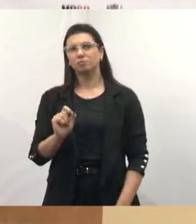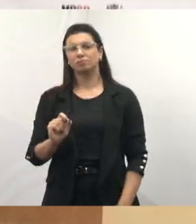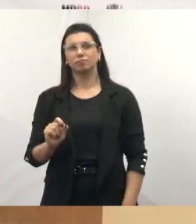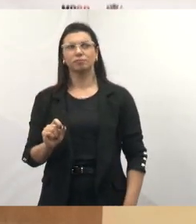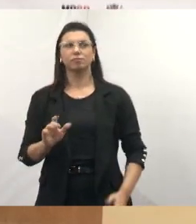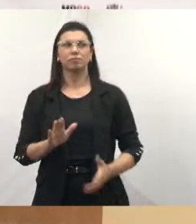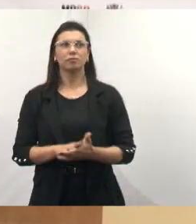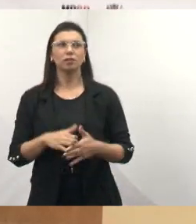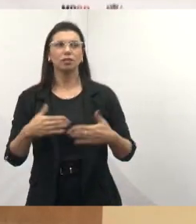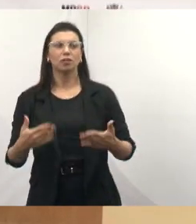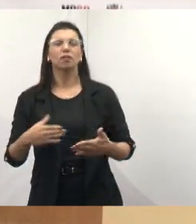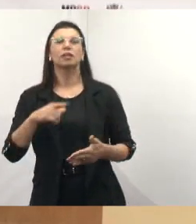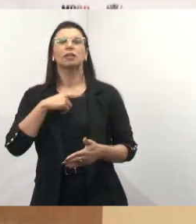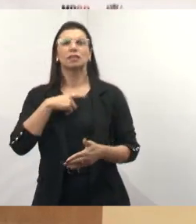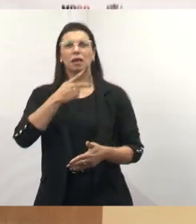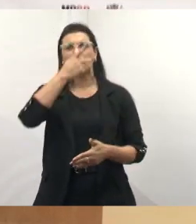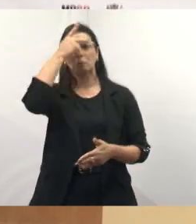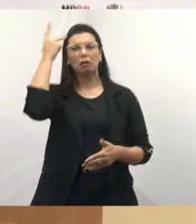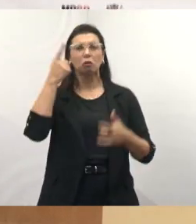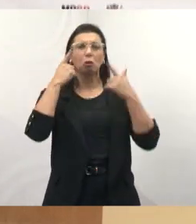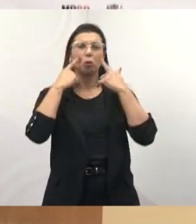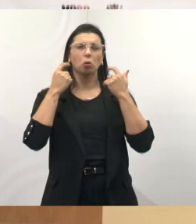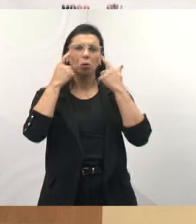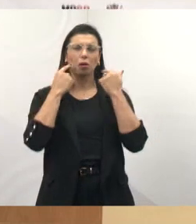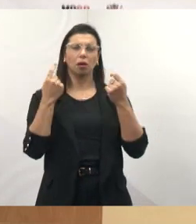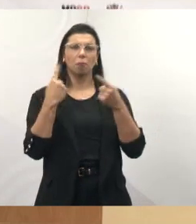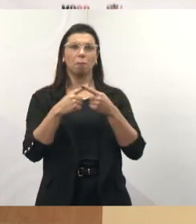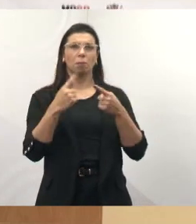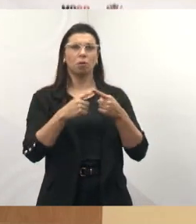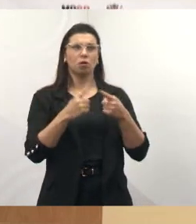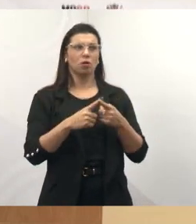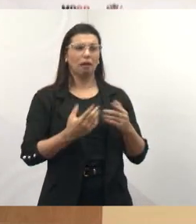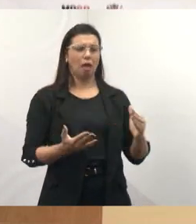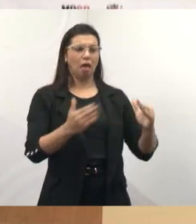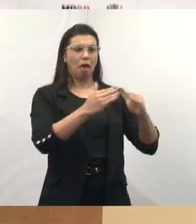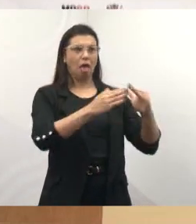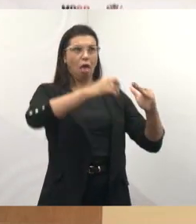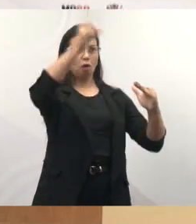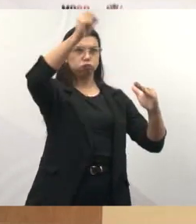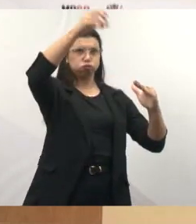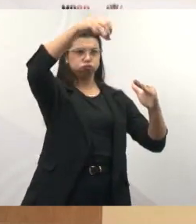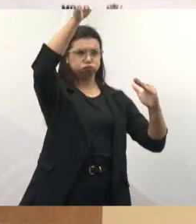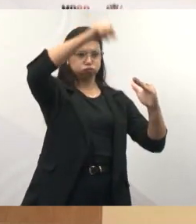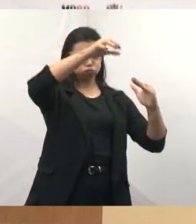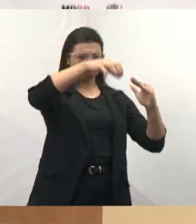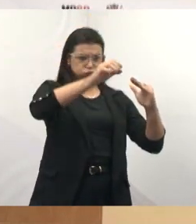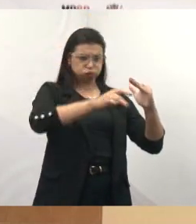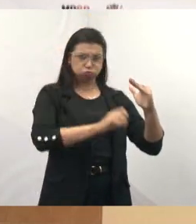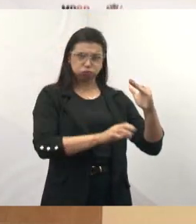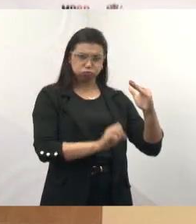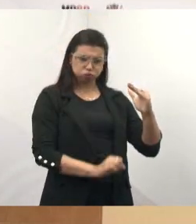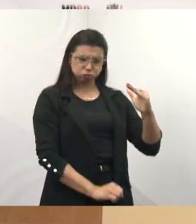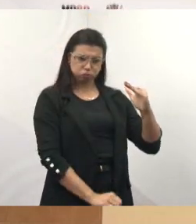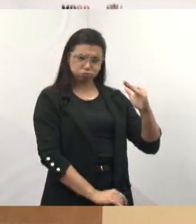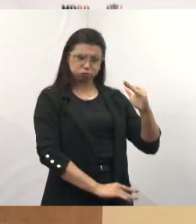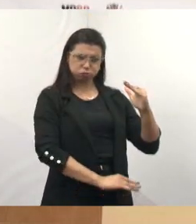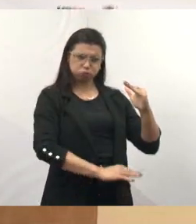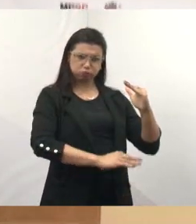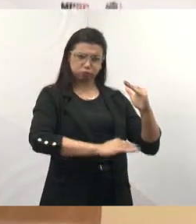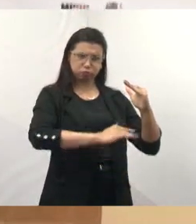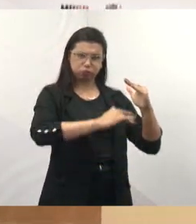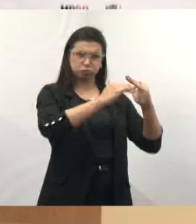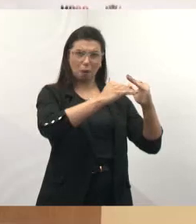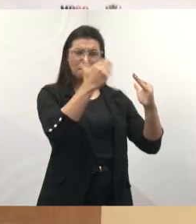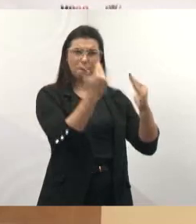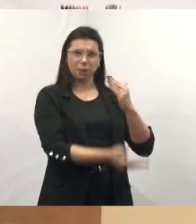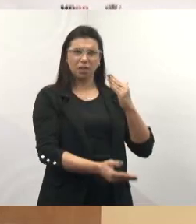vezes em nosso gabinete chorando pelo desespero disso. Ele pensou nisso, ele agiu juntamente com os secretários, agiu juntamente